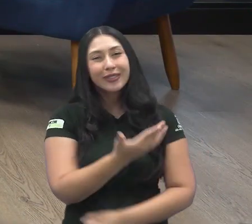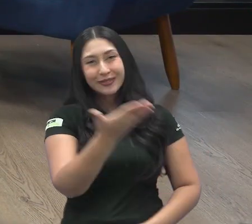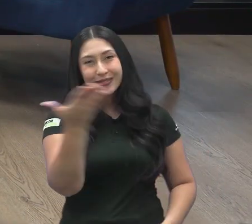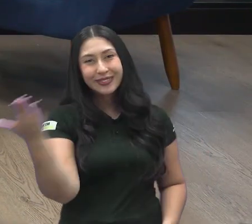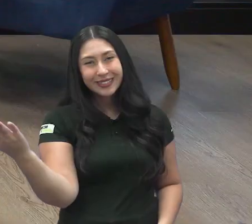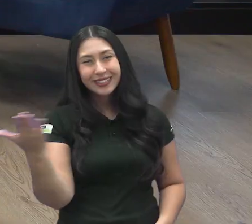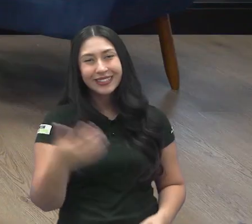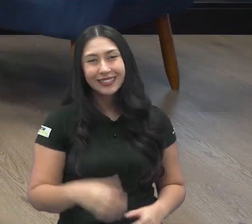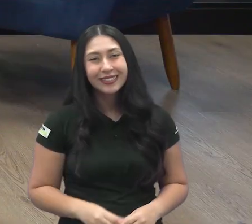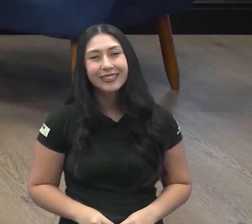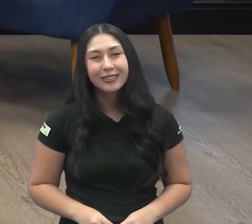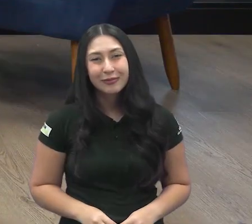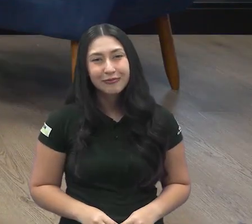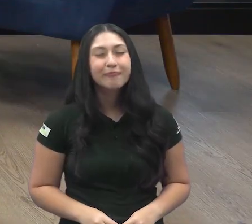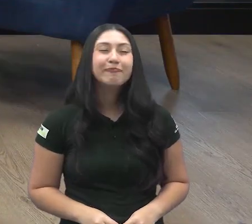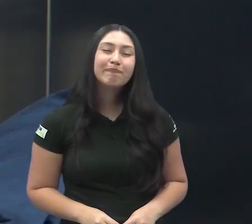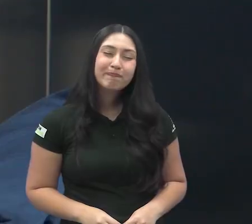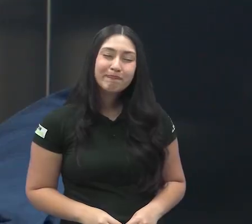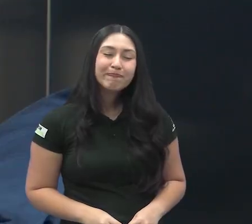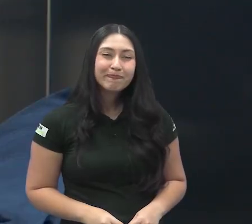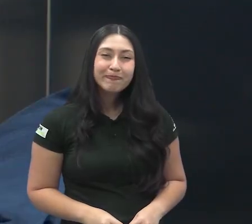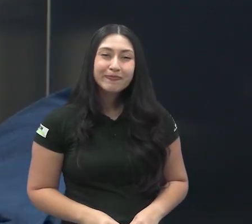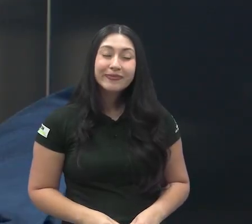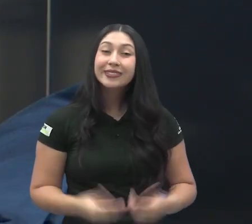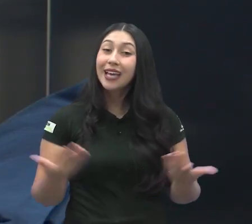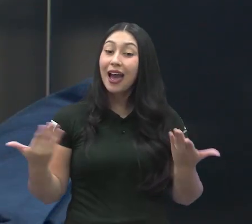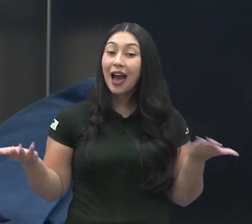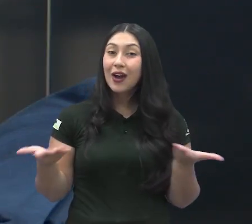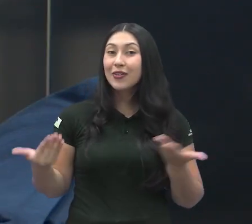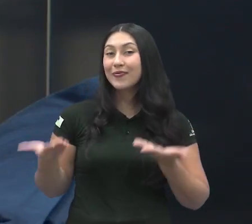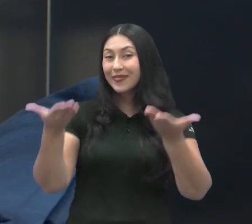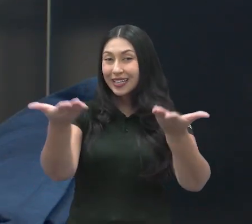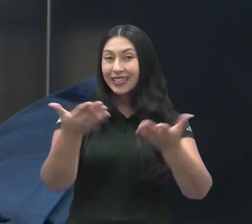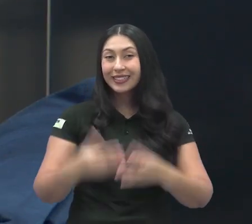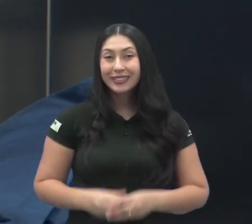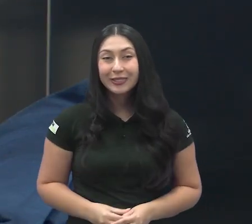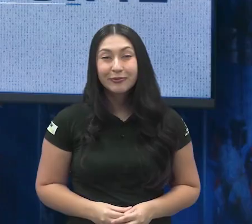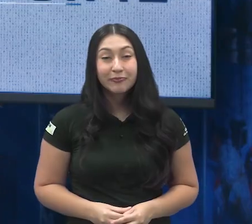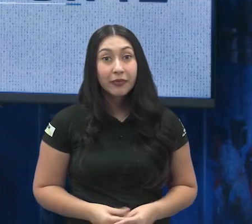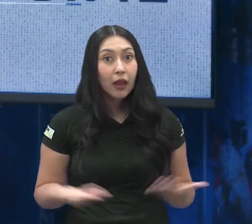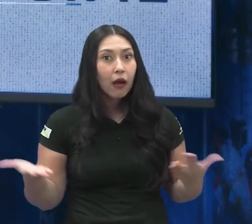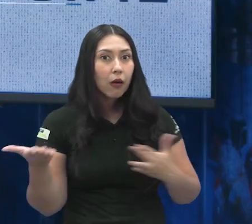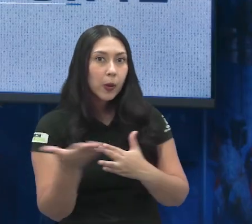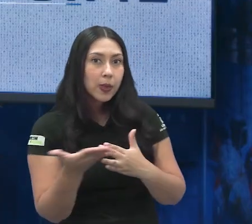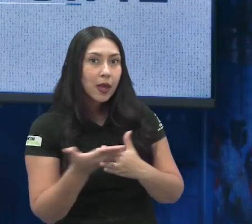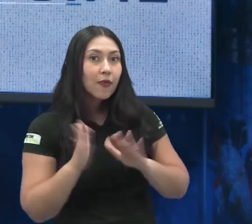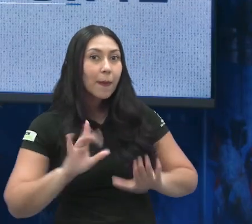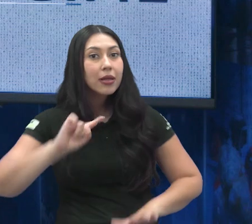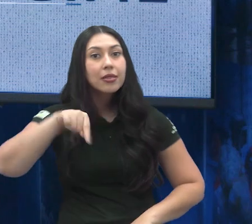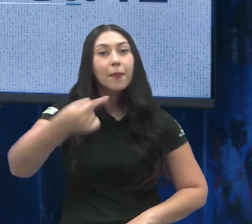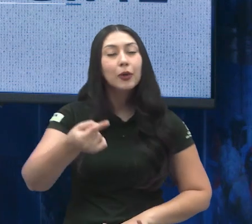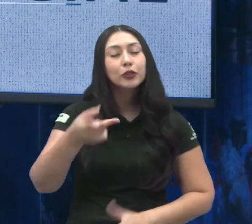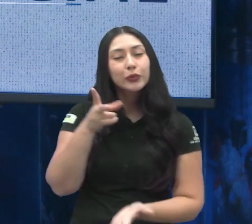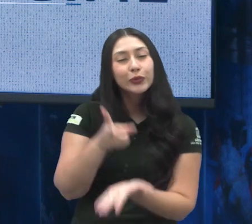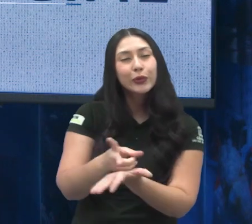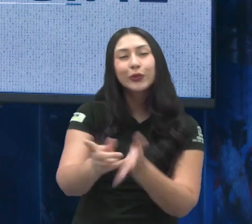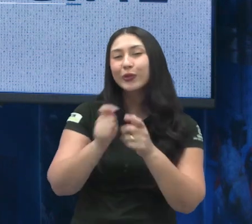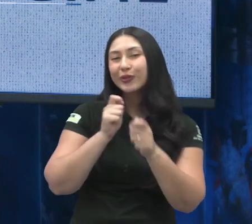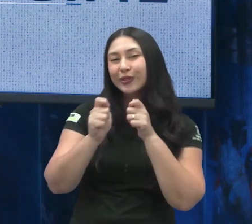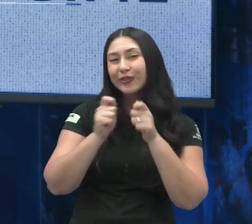abraço aí para todos vocês que estão nos assistindo. Tá joia. João, é com você. Intervalo agora e na volta tem